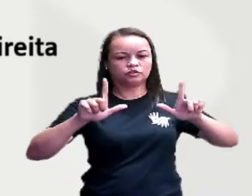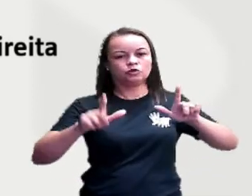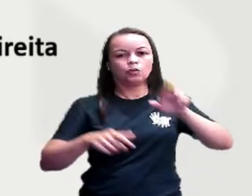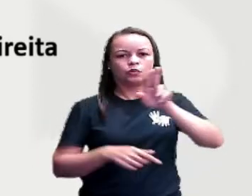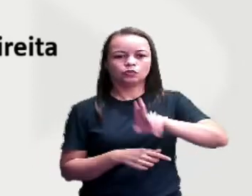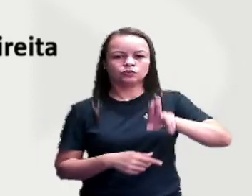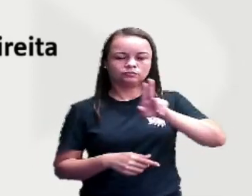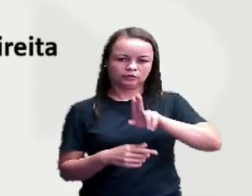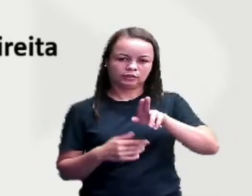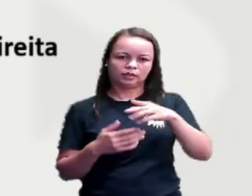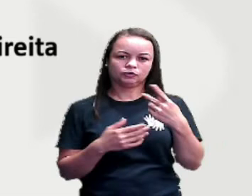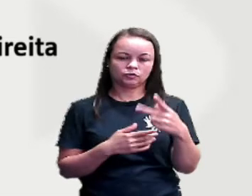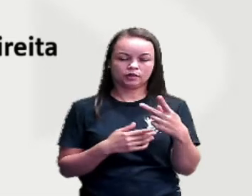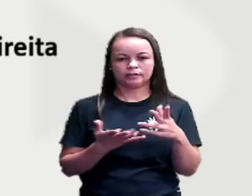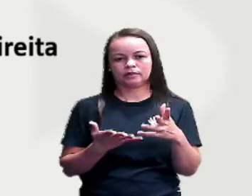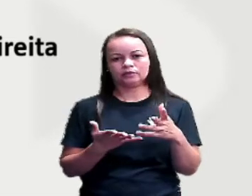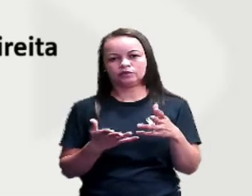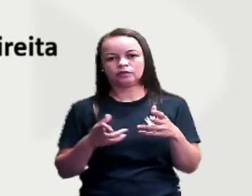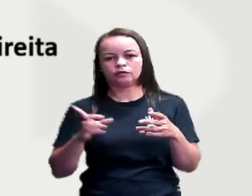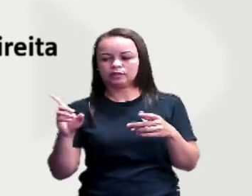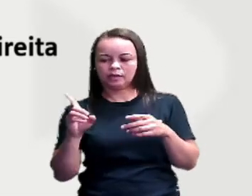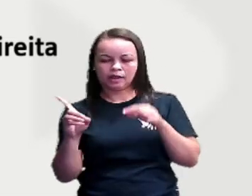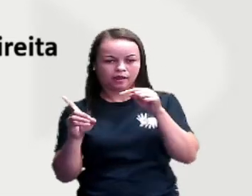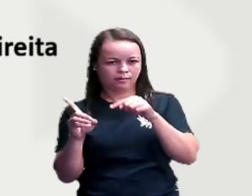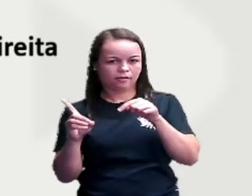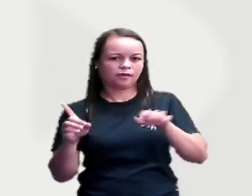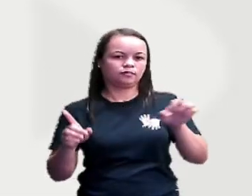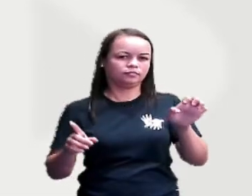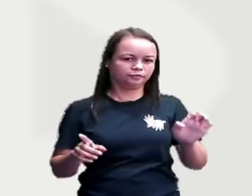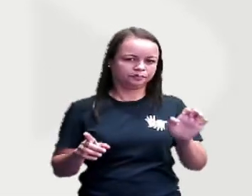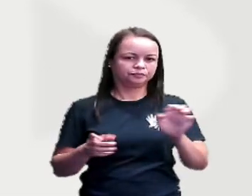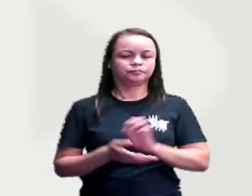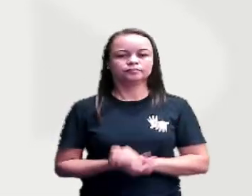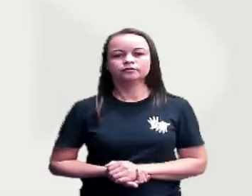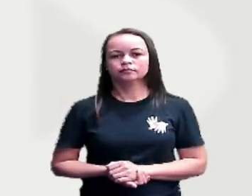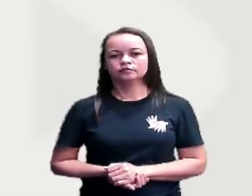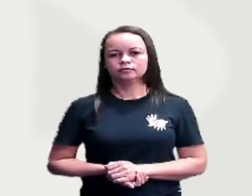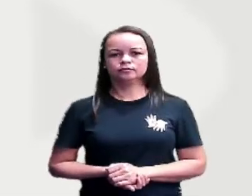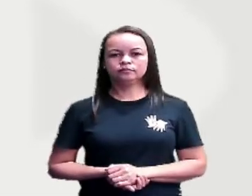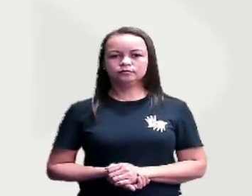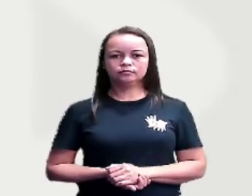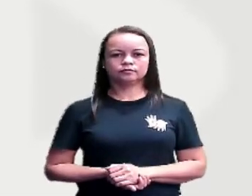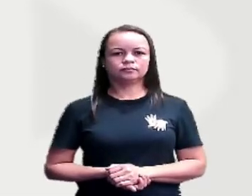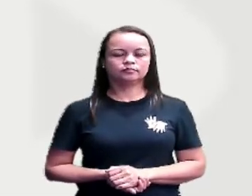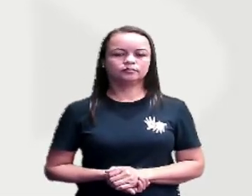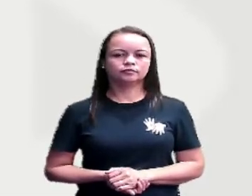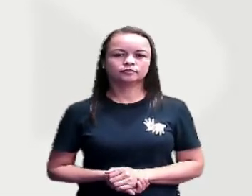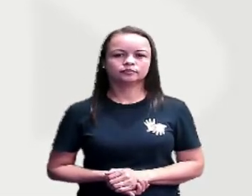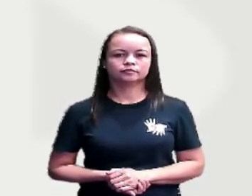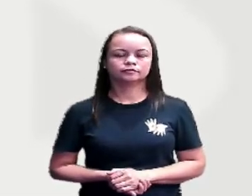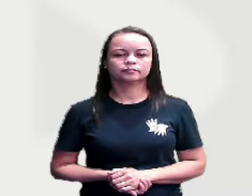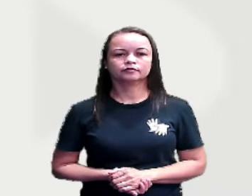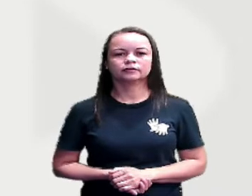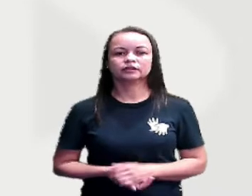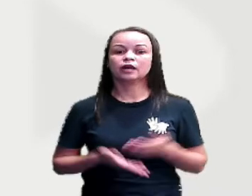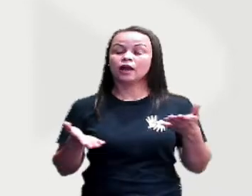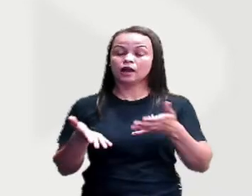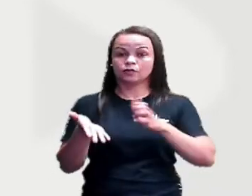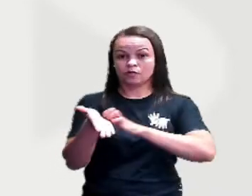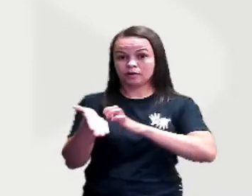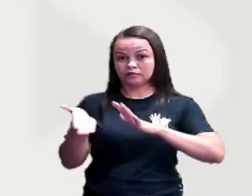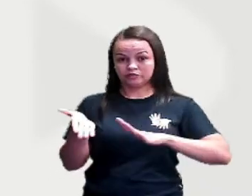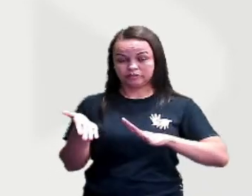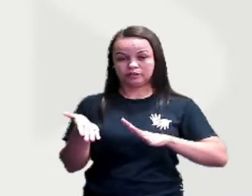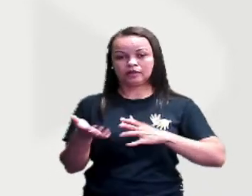apenas essa questão de direita e esquerda. Vamos lá para o nosso